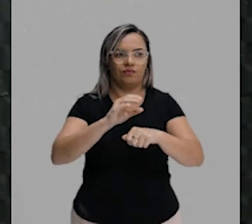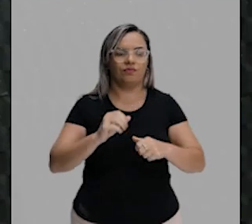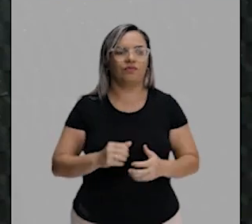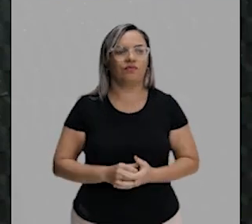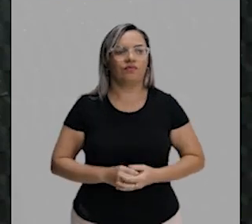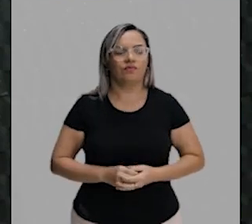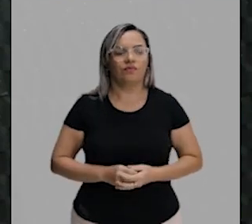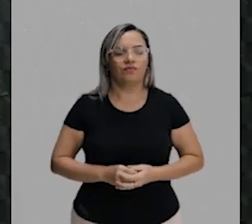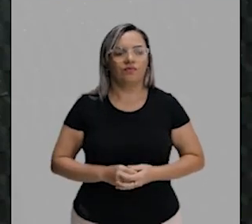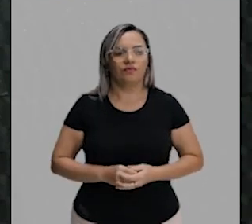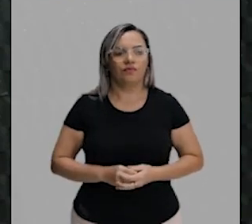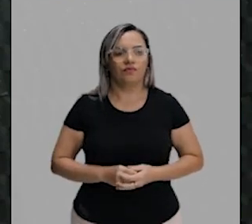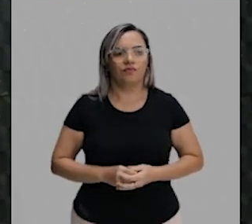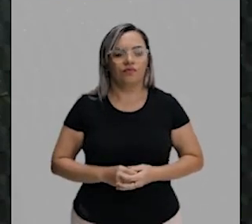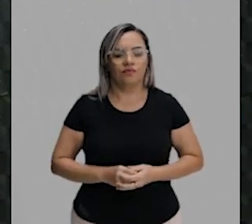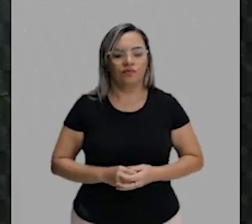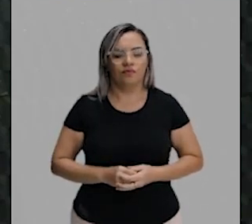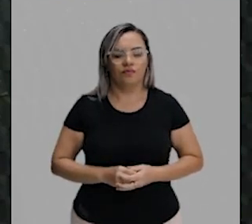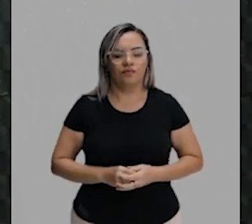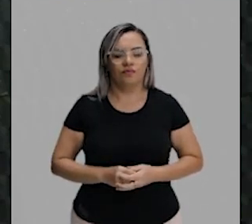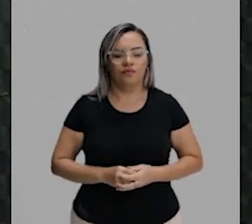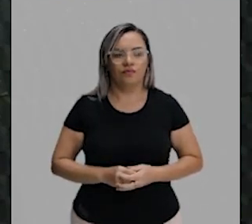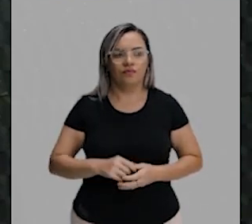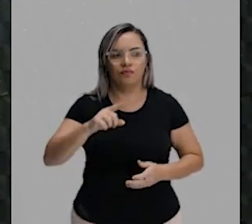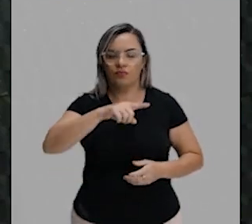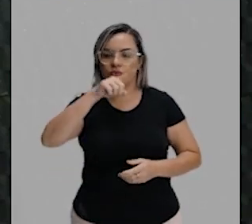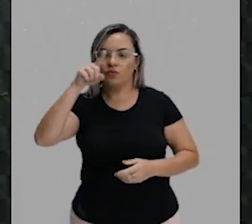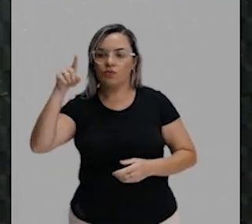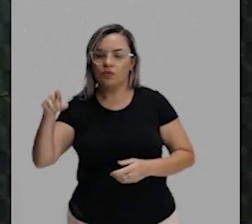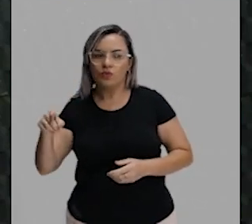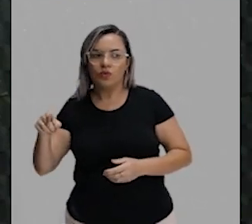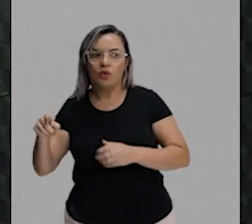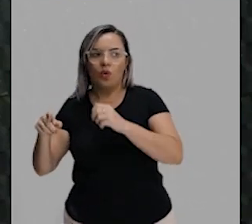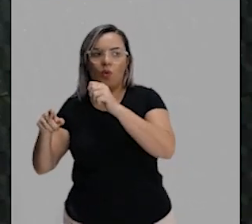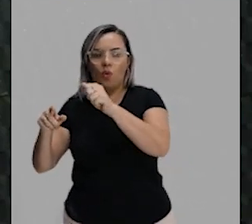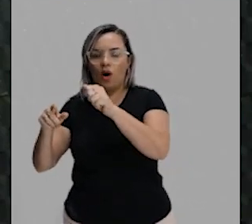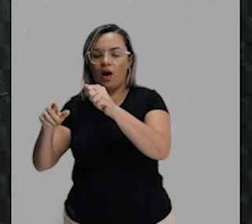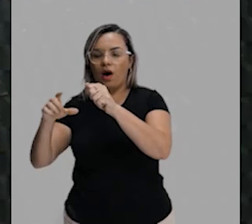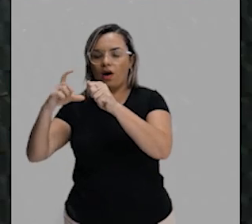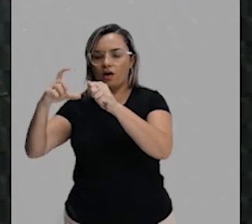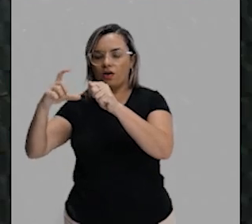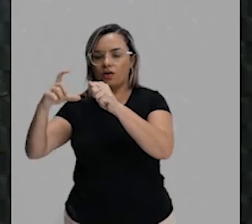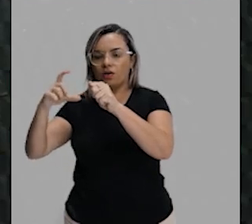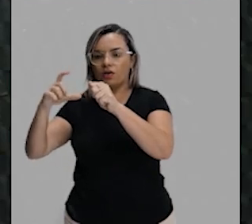Pelagem cinza. E esses 2 indivíduos aqui,